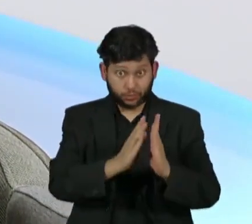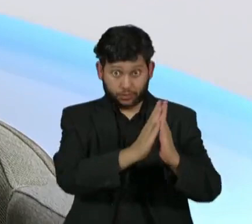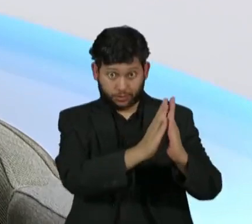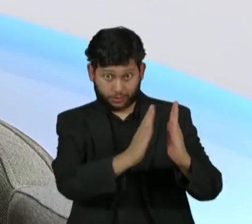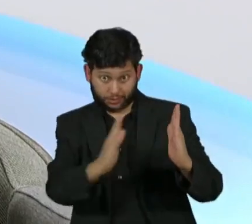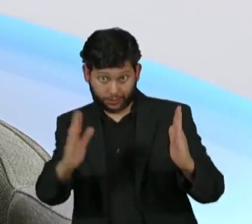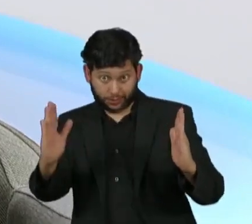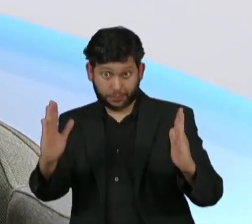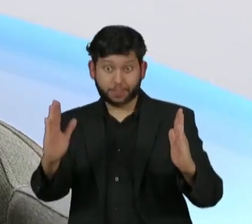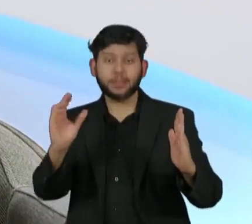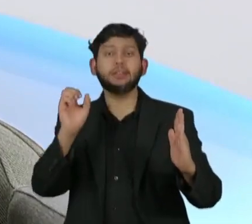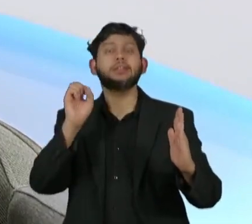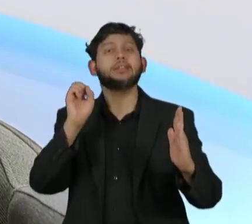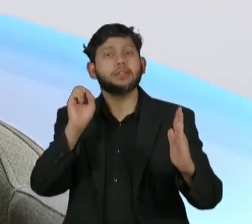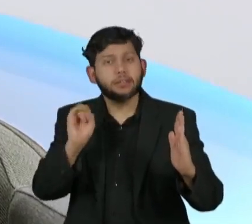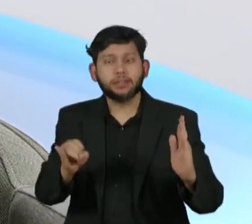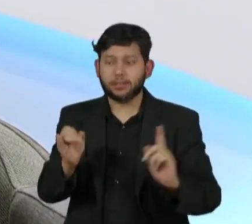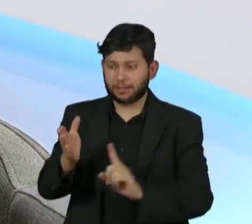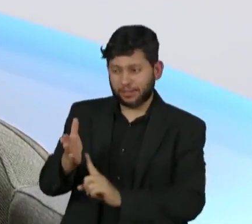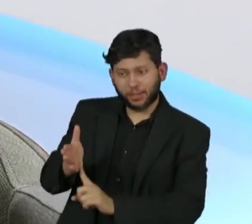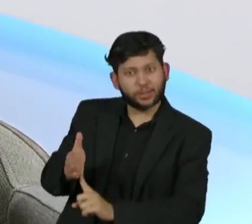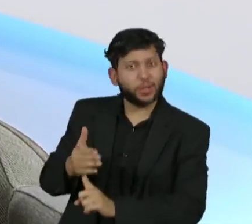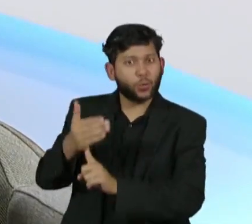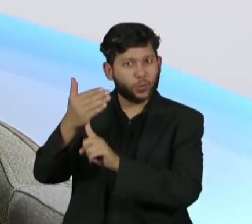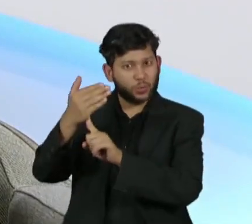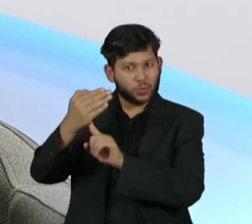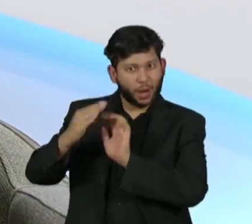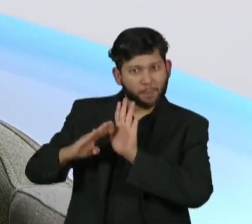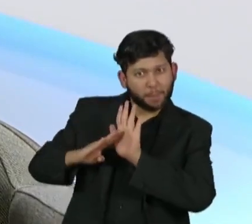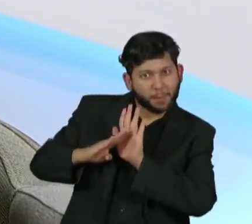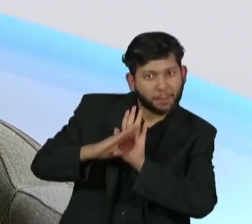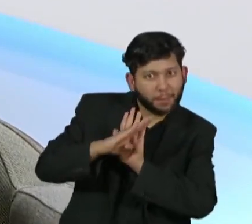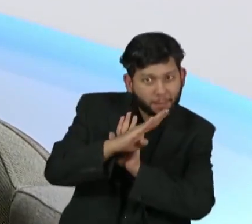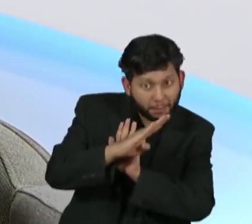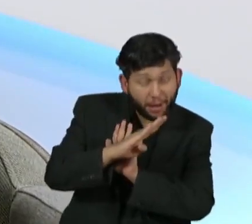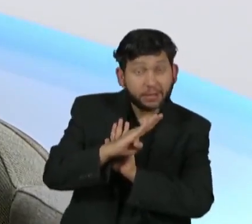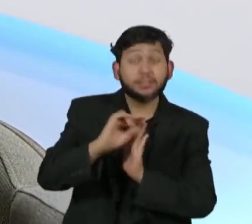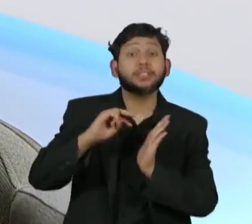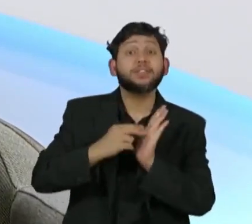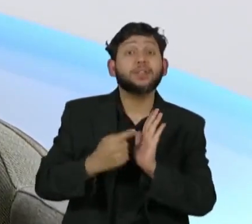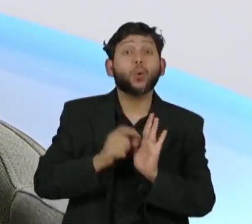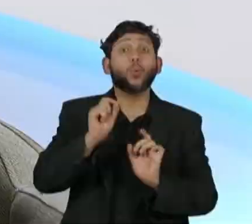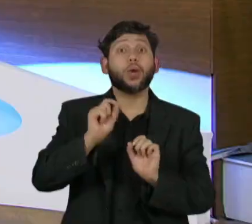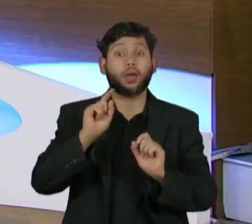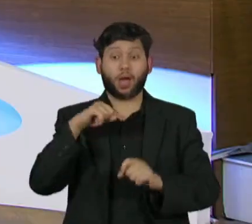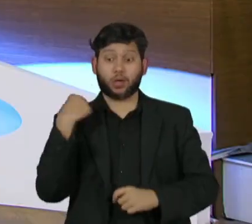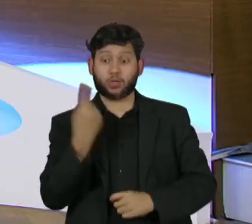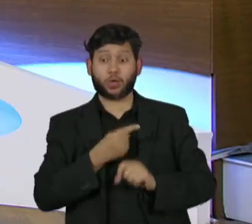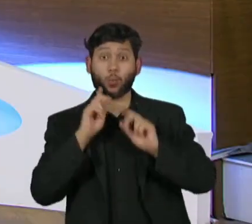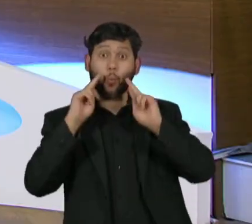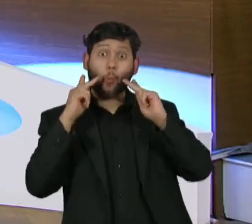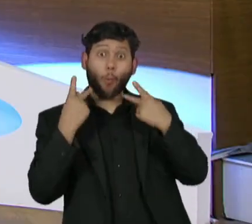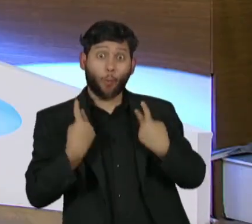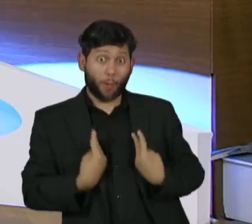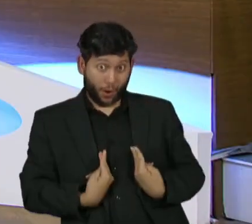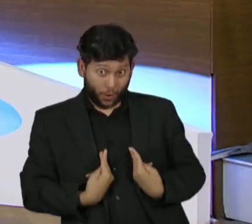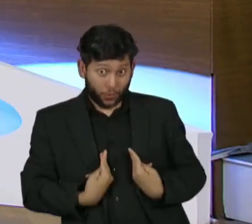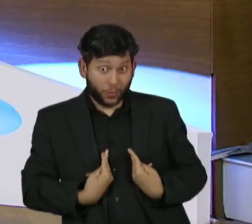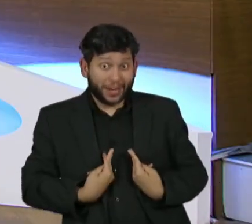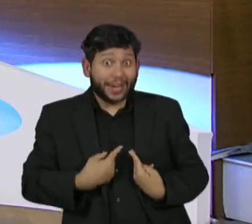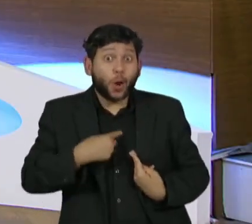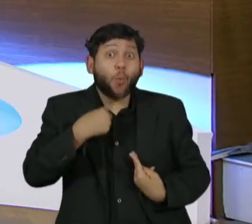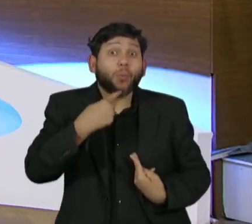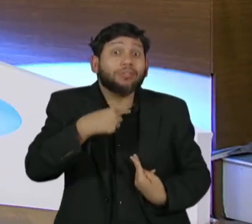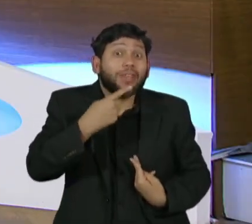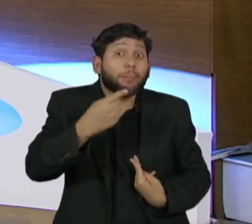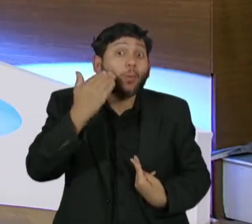atingido por artefatos tecnológicos a partir desse ponto nós humanos não conseguiríamos mais nem entender